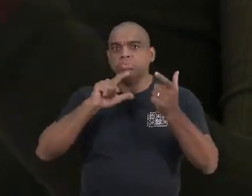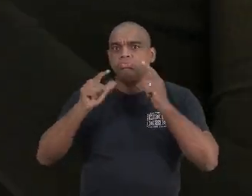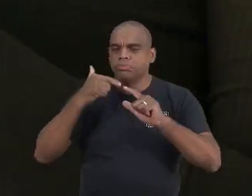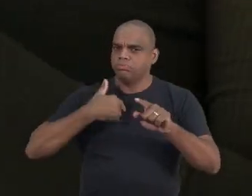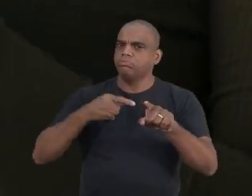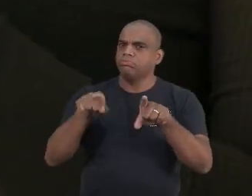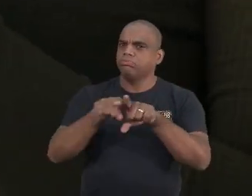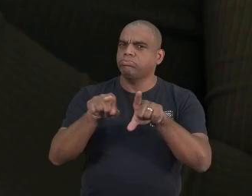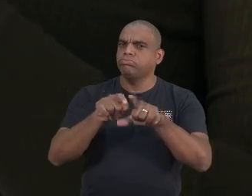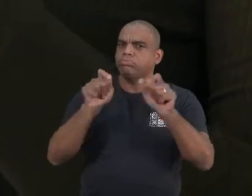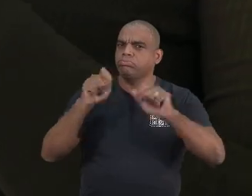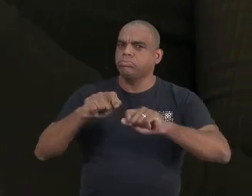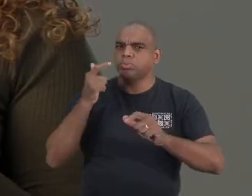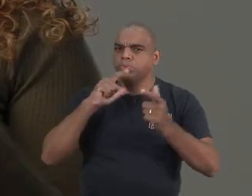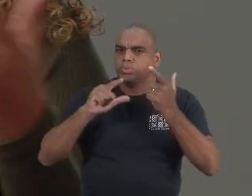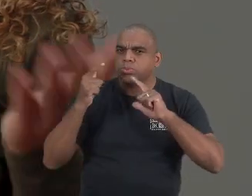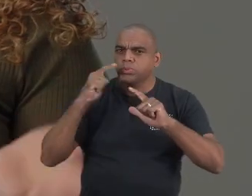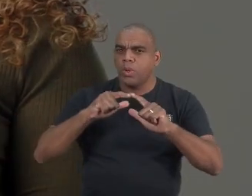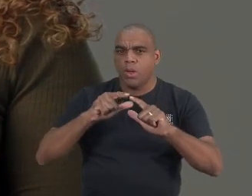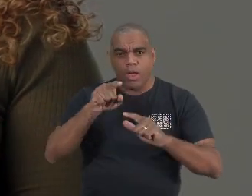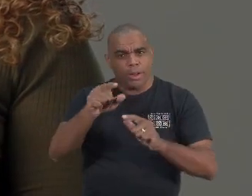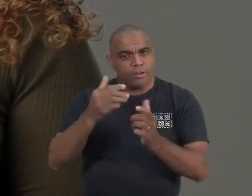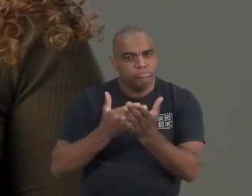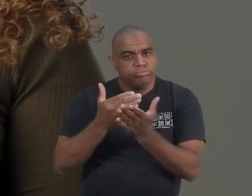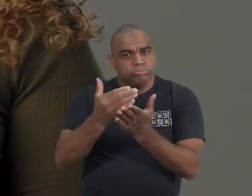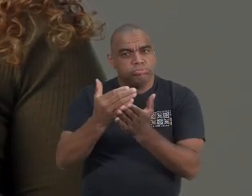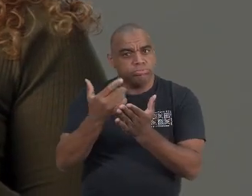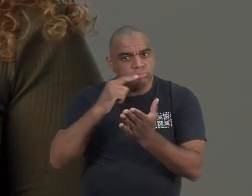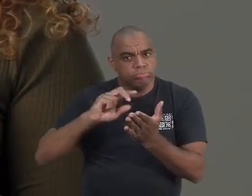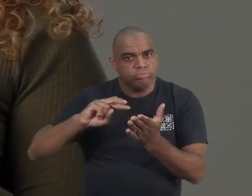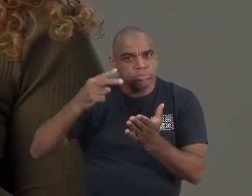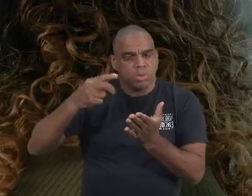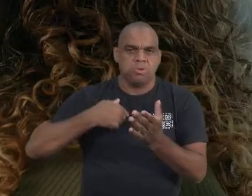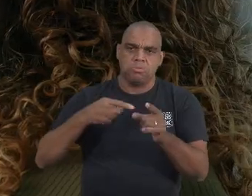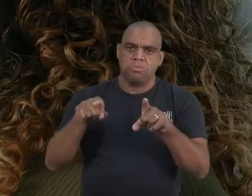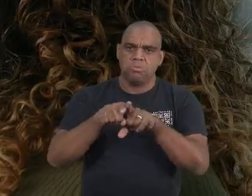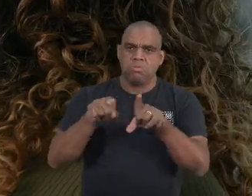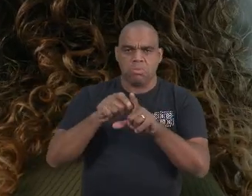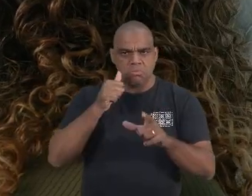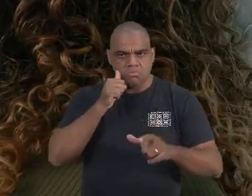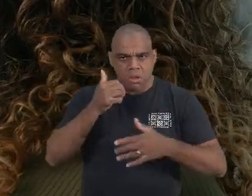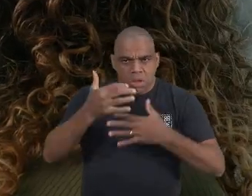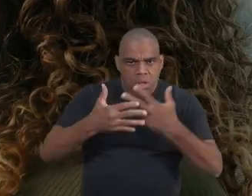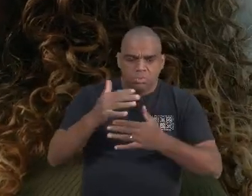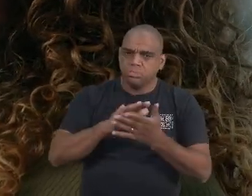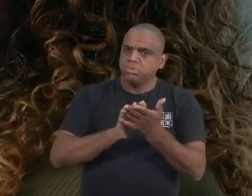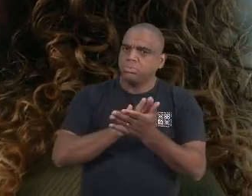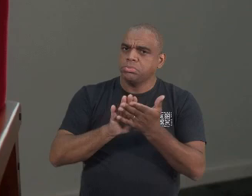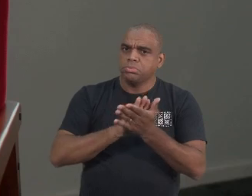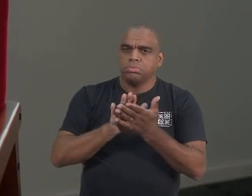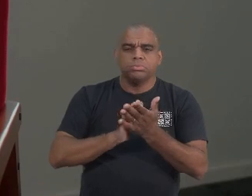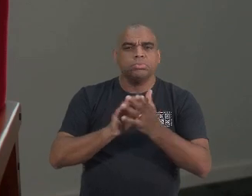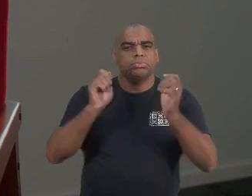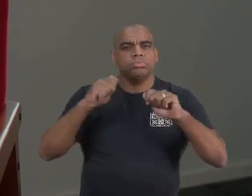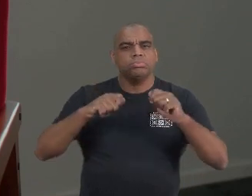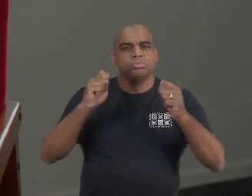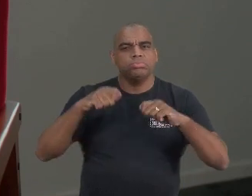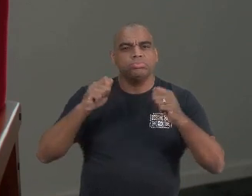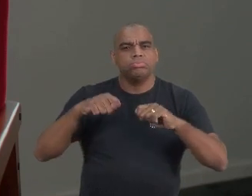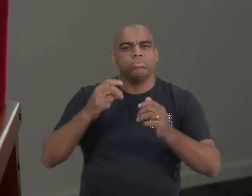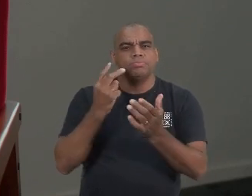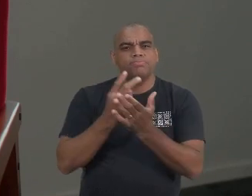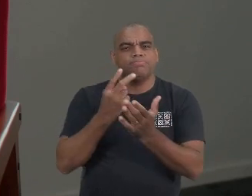se elas conseguiram, eu também consigo. Se elas começaram como eu comecei, por que não? O fato de eu ser mulher não vai me impedir. A Ana do passado